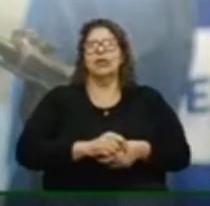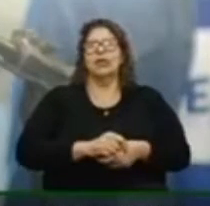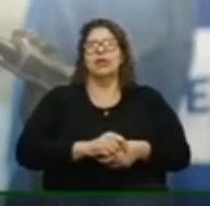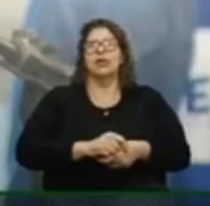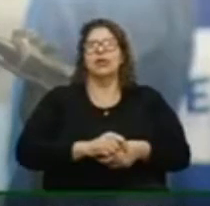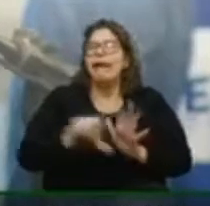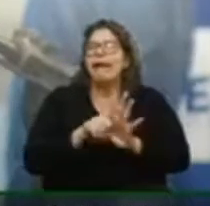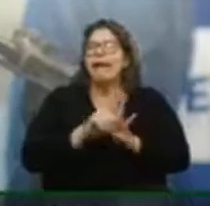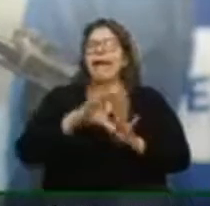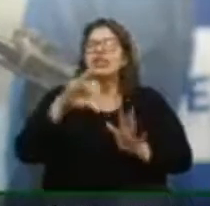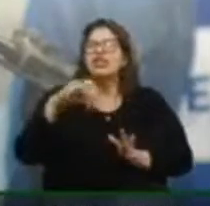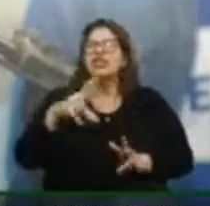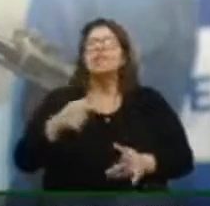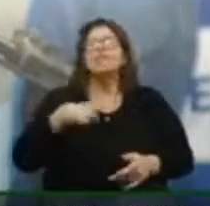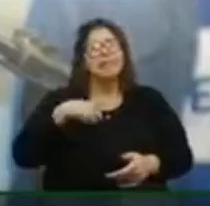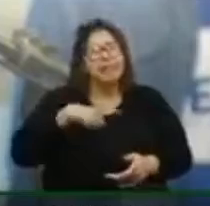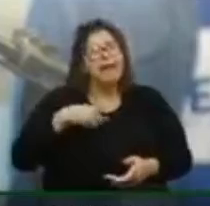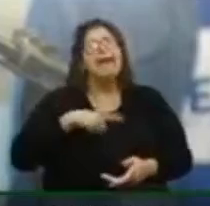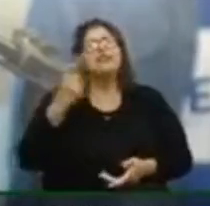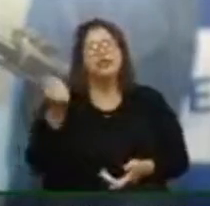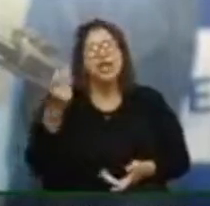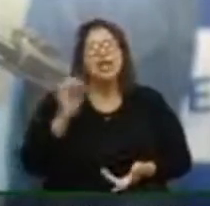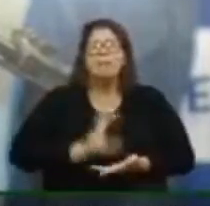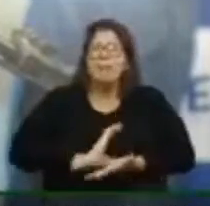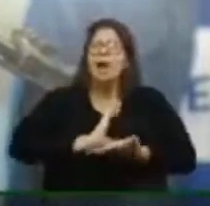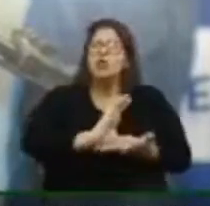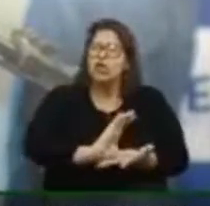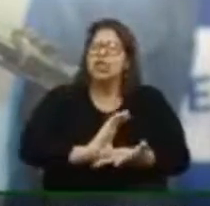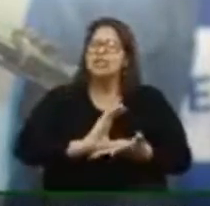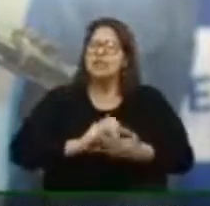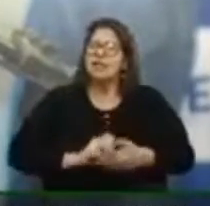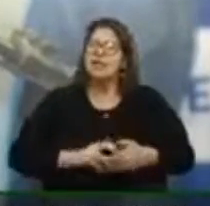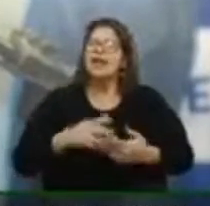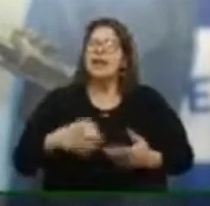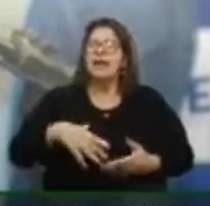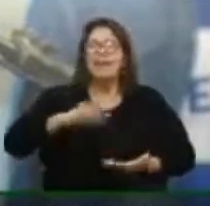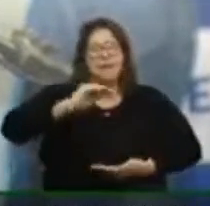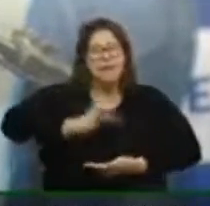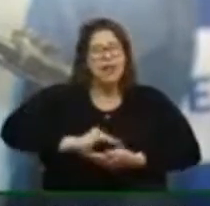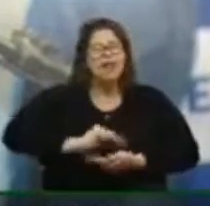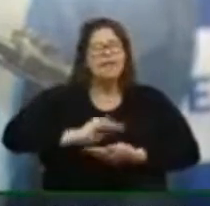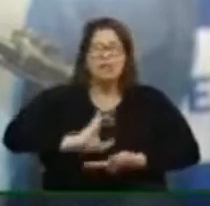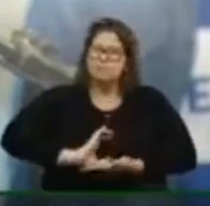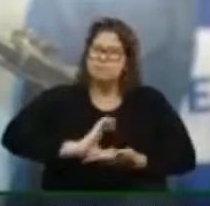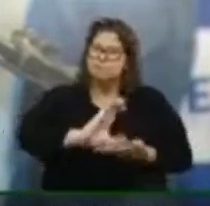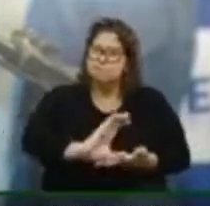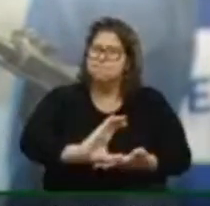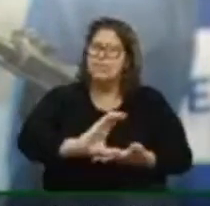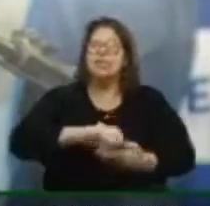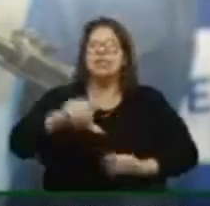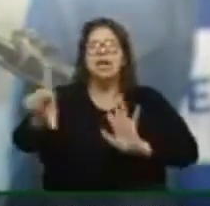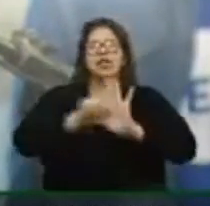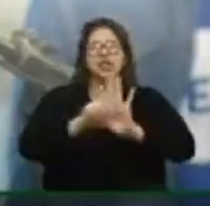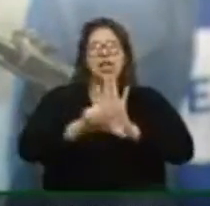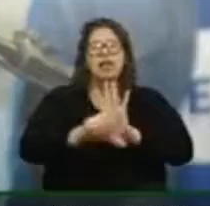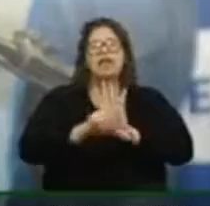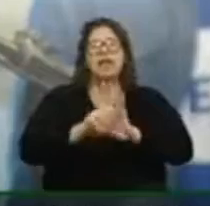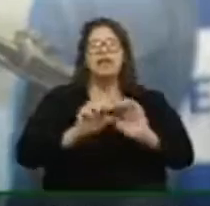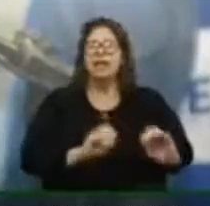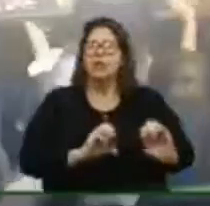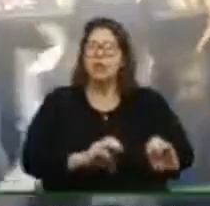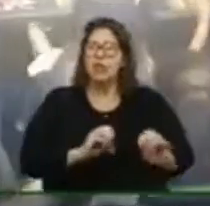curso sim nós queremos a nossa web com autonomia e financiada e garantia do direito à educação no